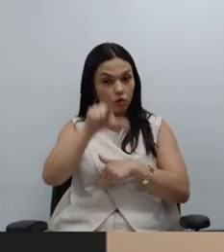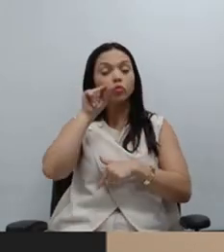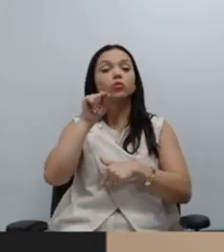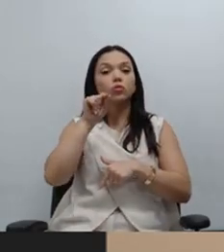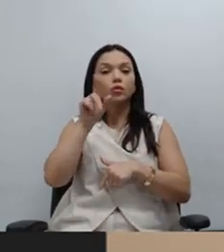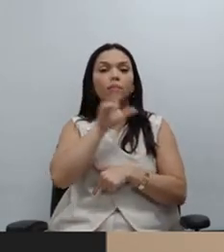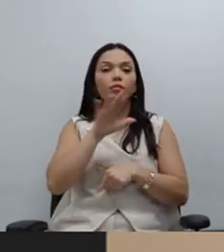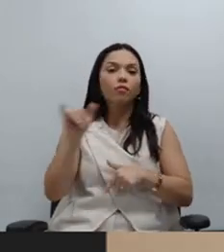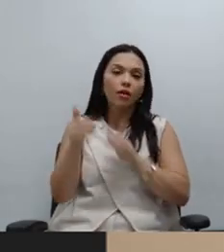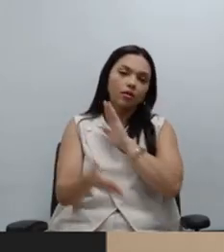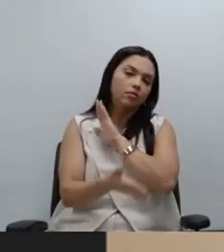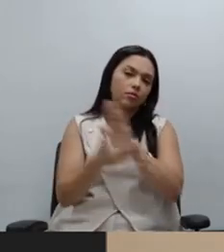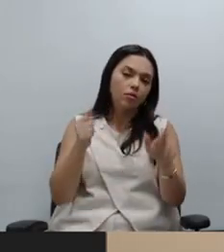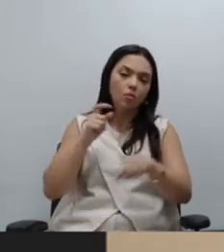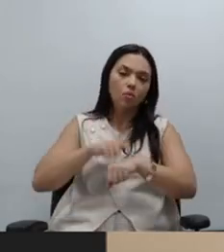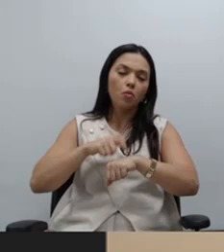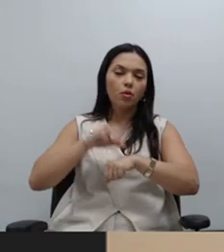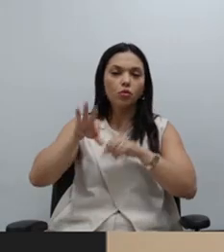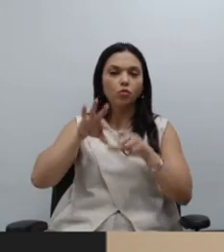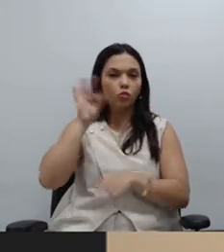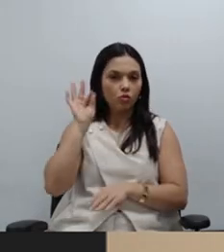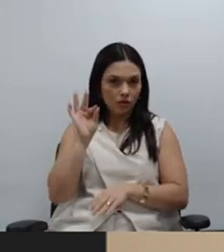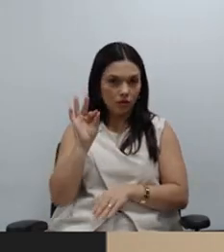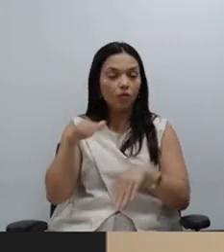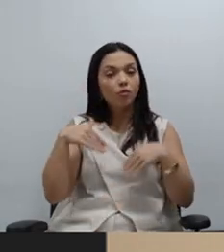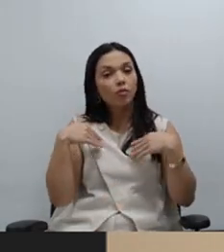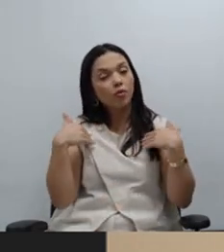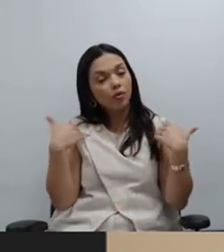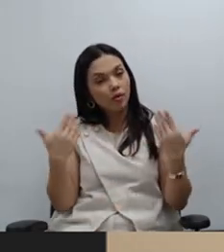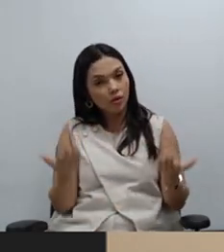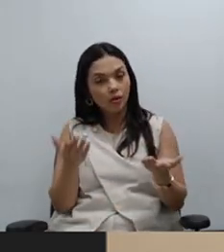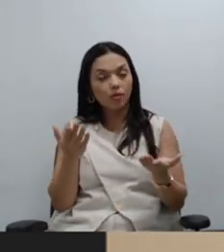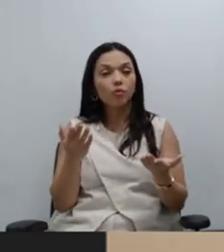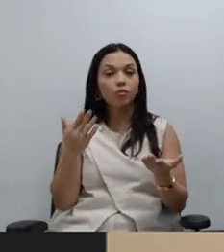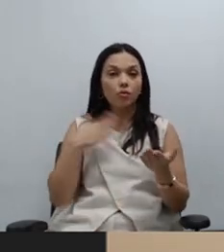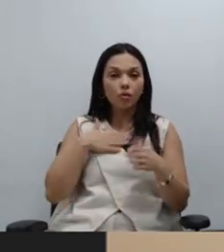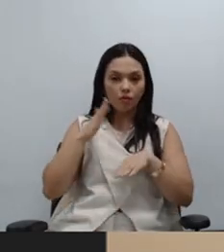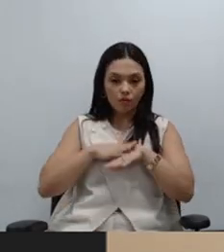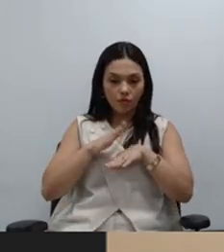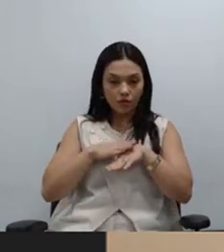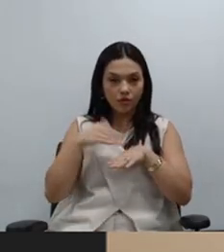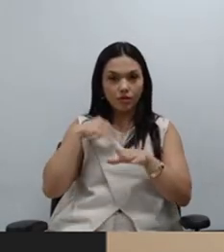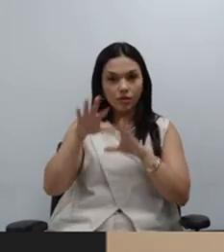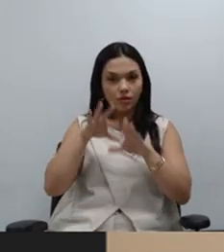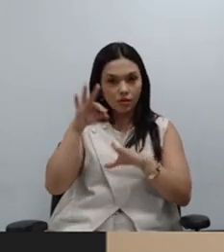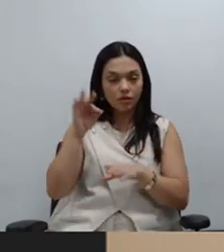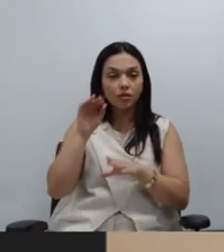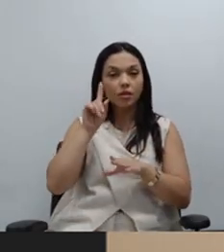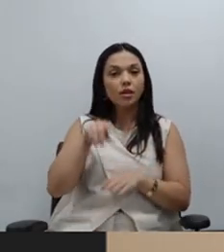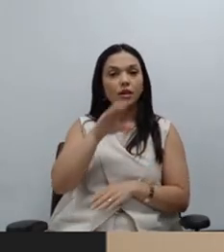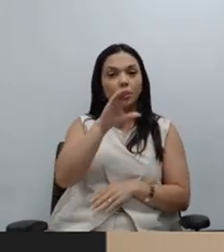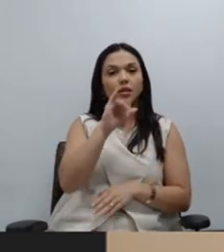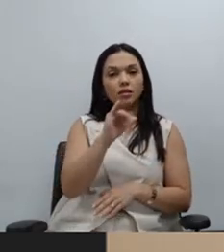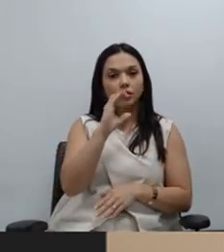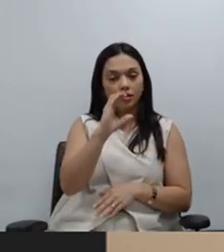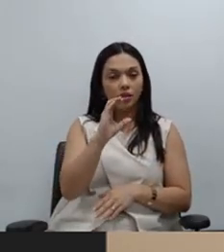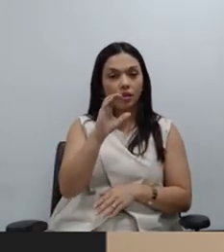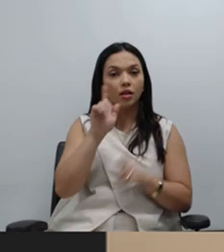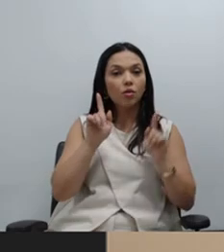e dias será desconsiderada no momento do sorteio. No caso concreto, eu fiz a minha primeira inscrição para o SIC Guarulhos às